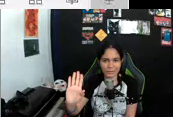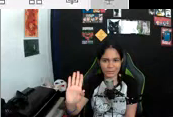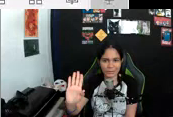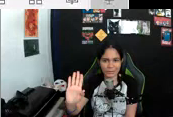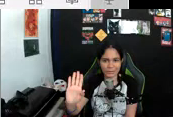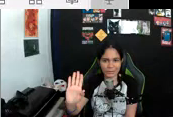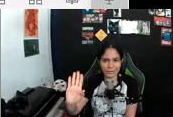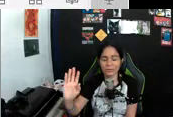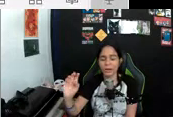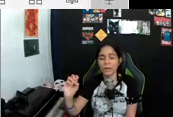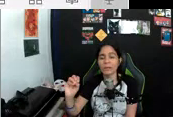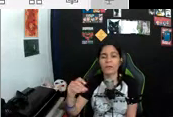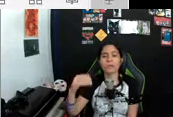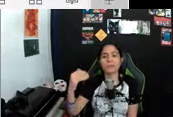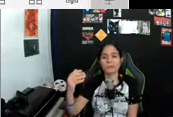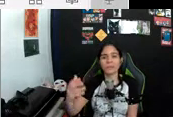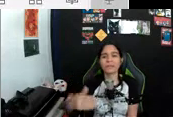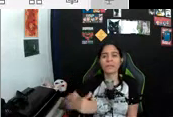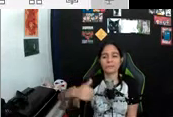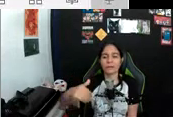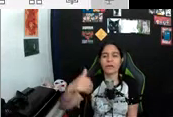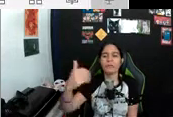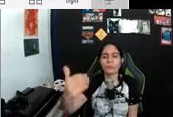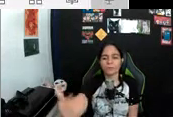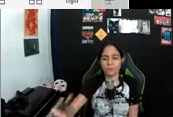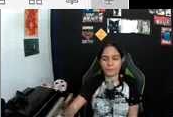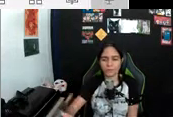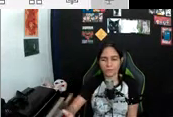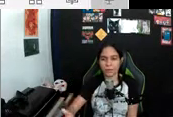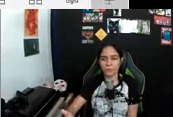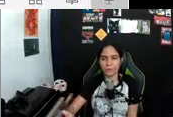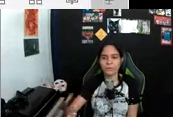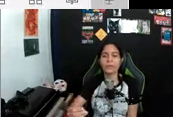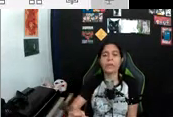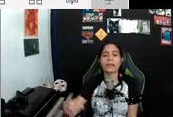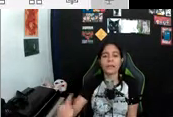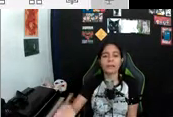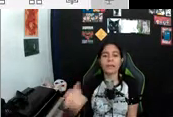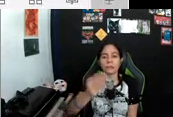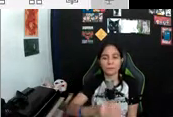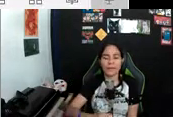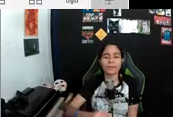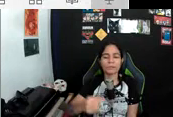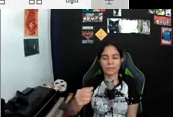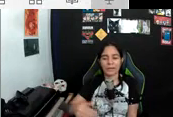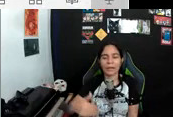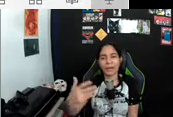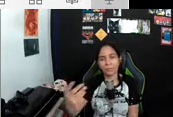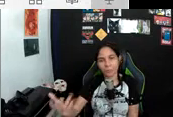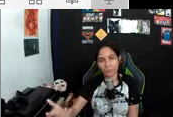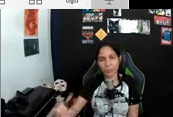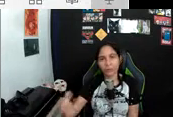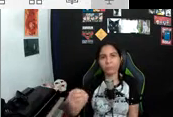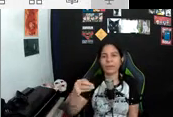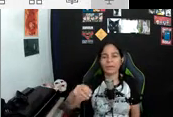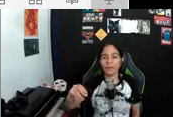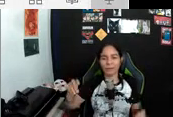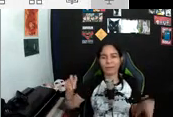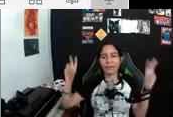só um exemplo, tá, médico. Então, quantos pacientes vão para o serviço de saúde, né, e aí os médicos